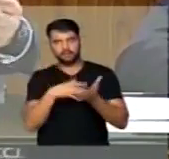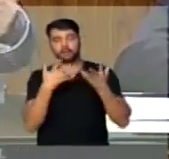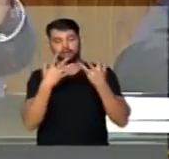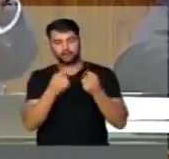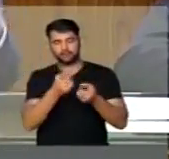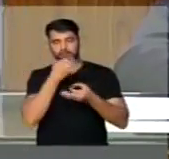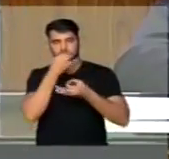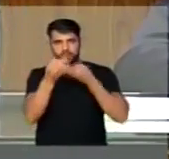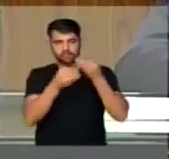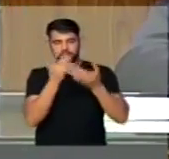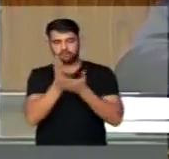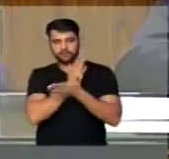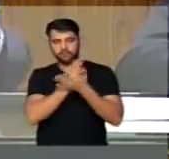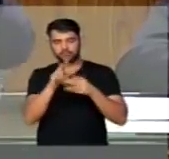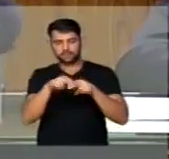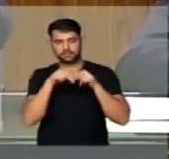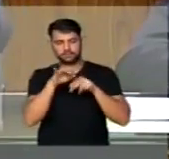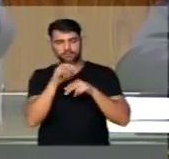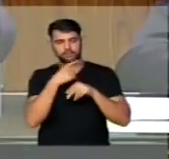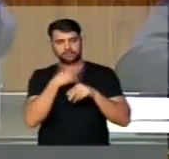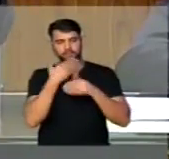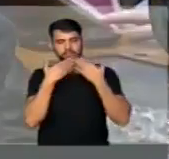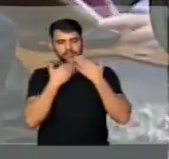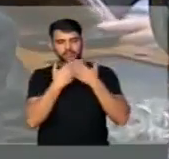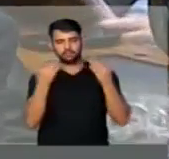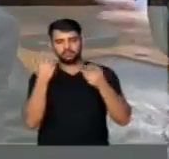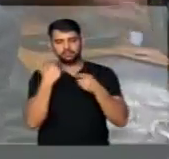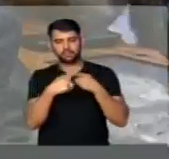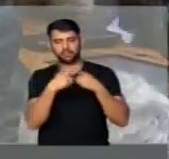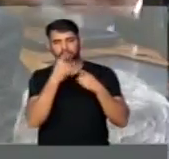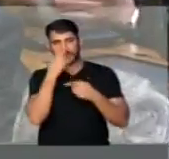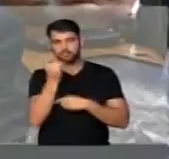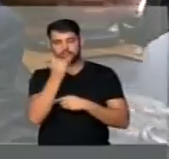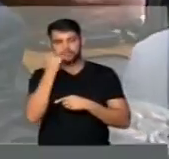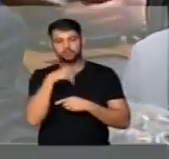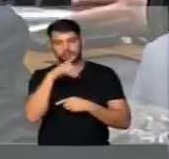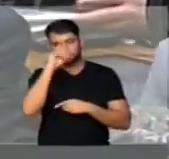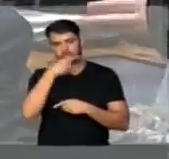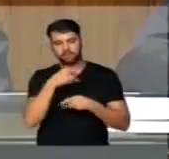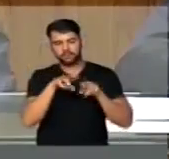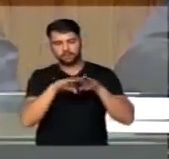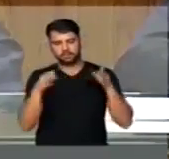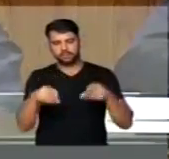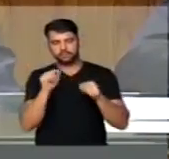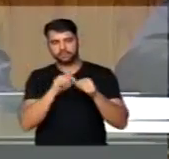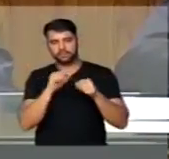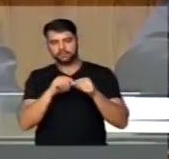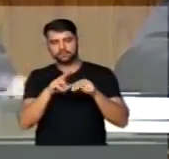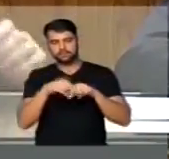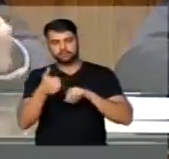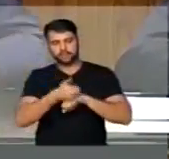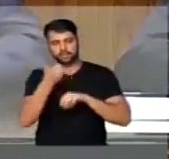como sugestão, não como questão de ordem, a sua colocação, porque acho oportuno e determino que a mesa faça o posterior estudo. Presidente.